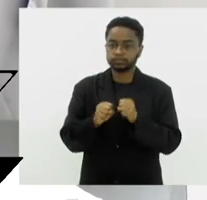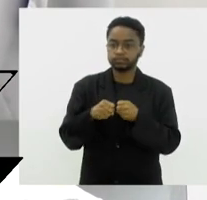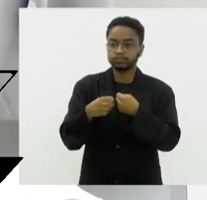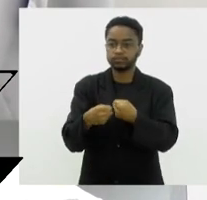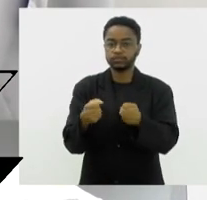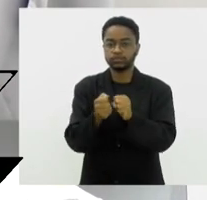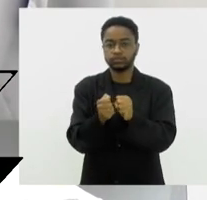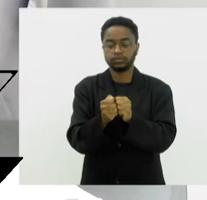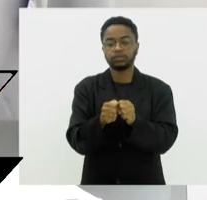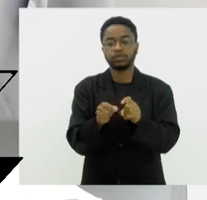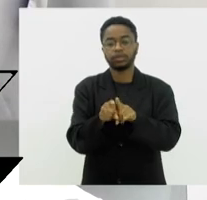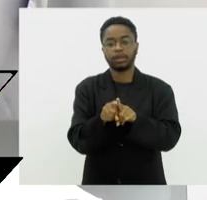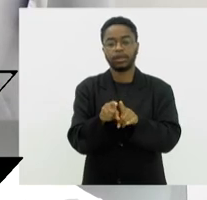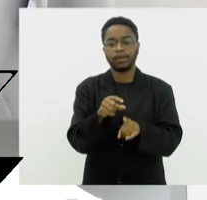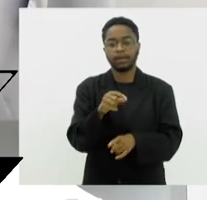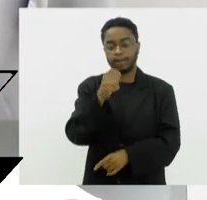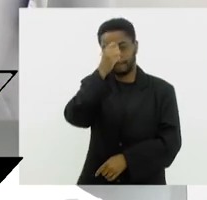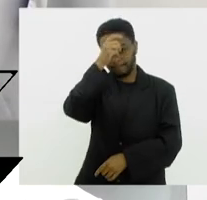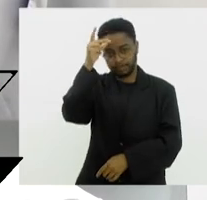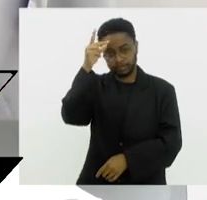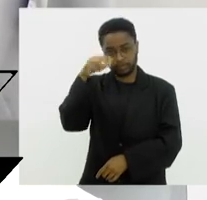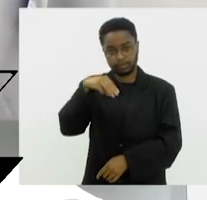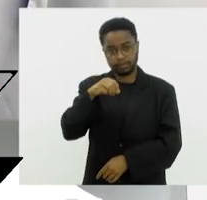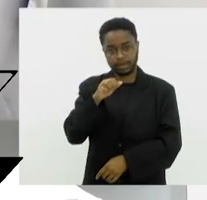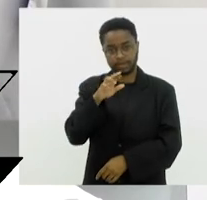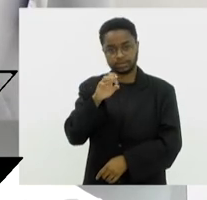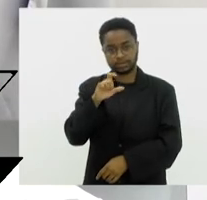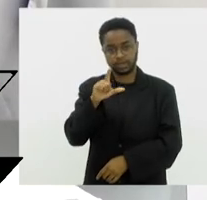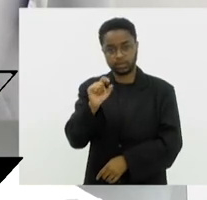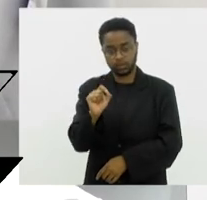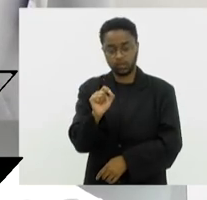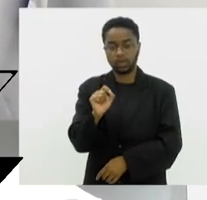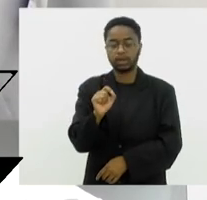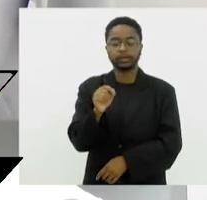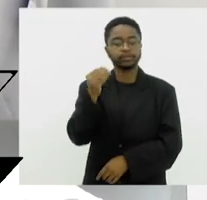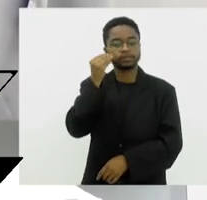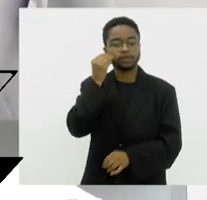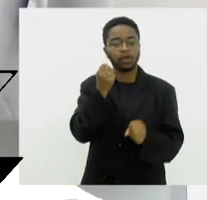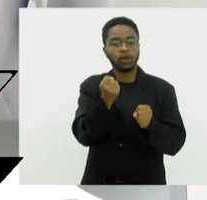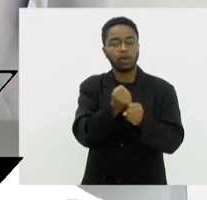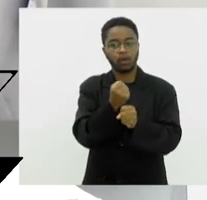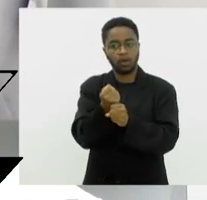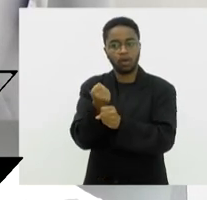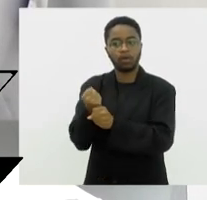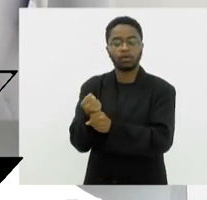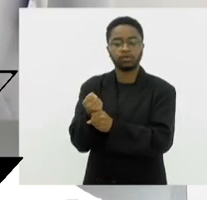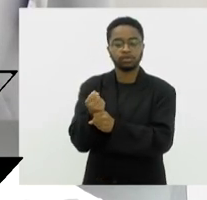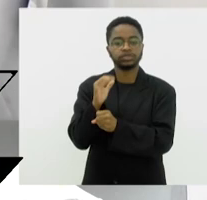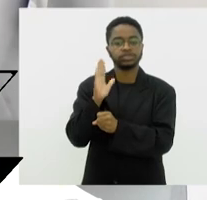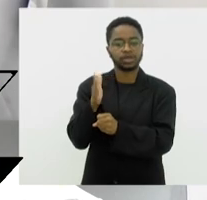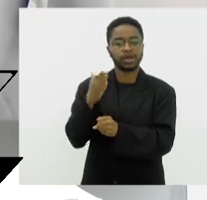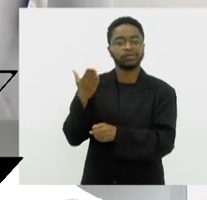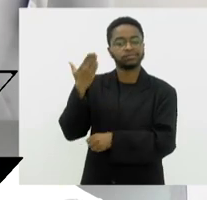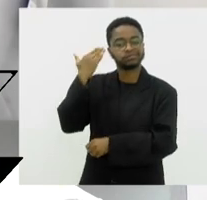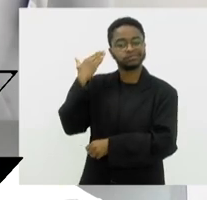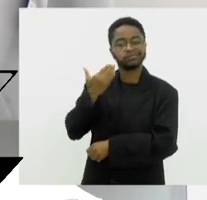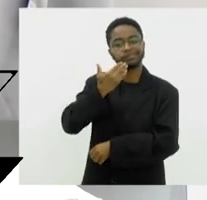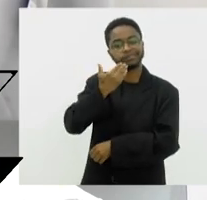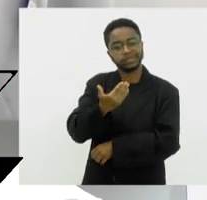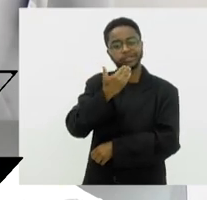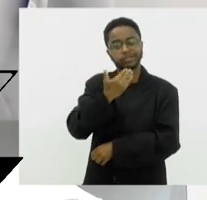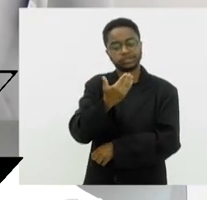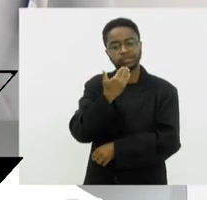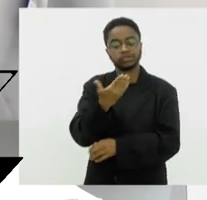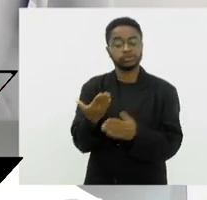prefeito Marcelo Delaroli para realizar obras já demandadas há muito tempo, e